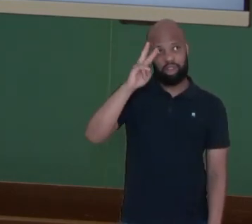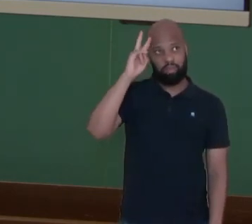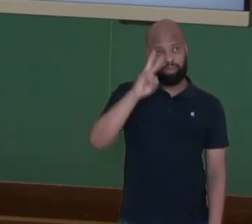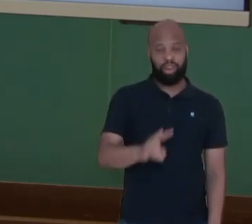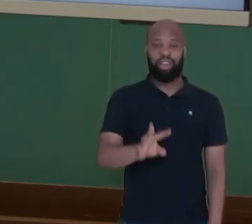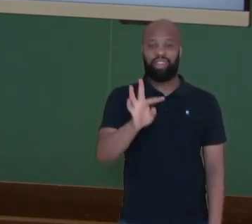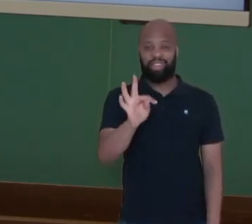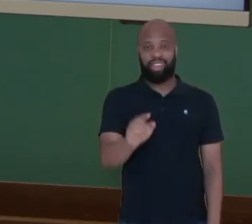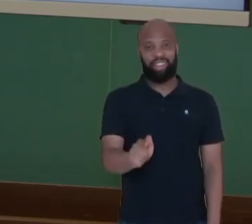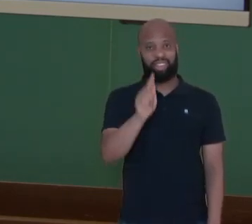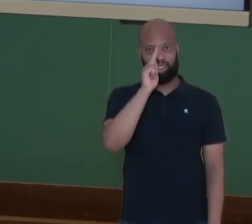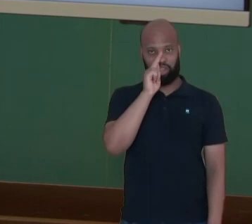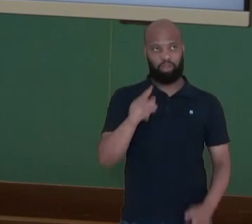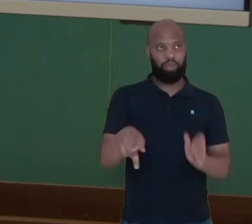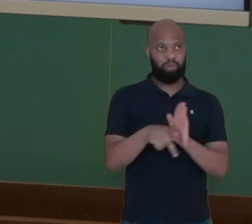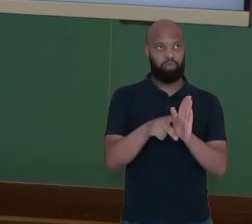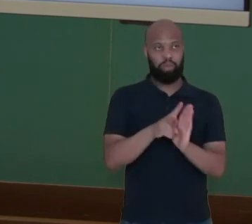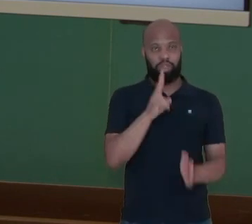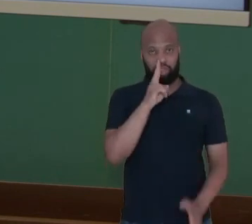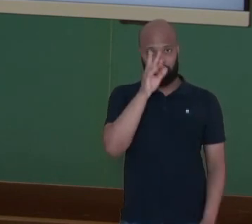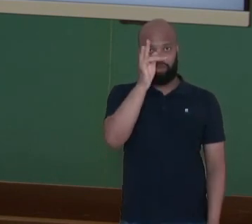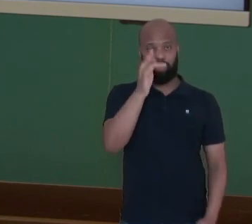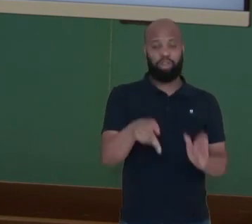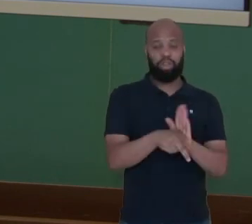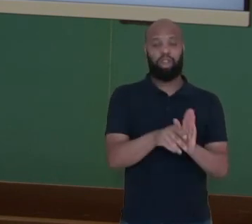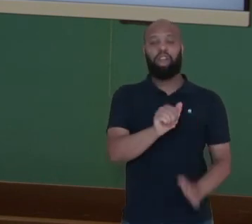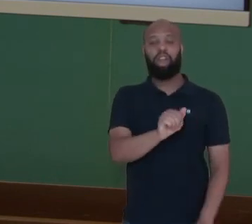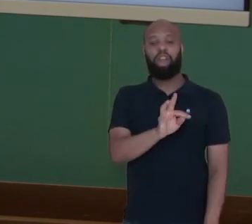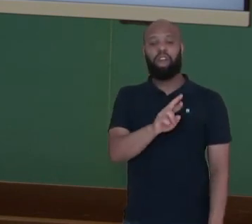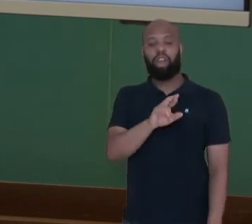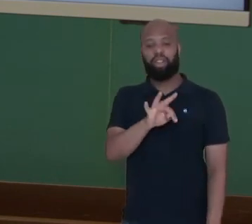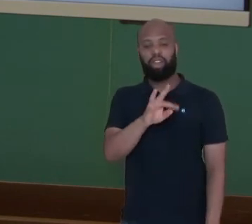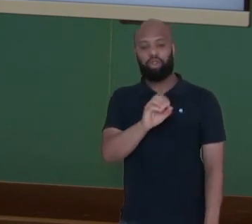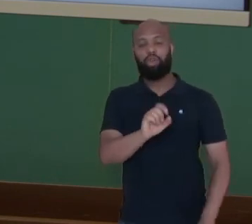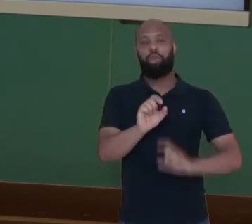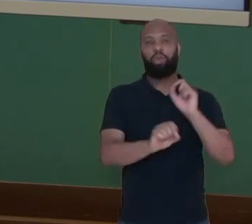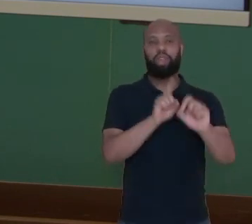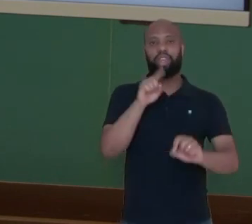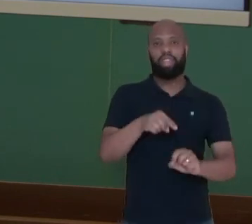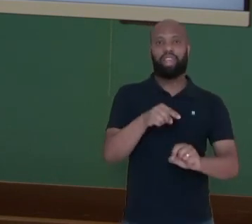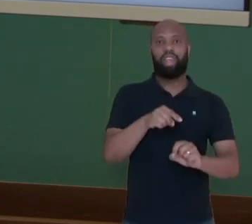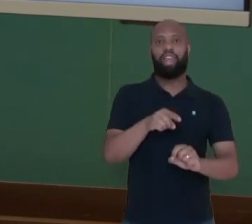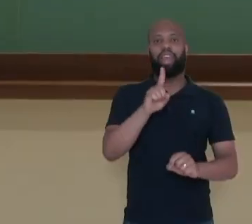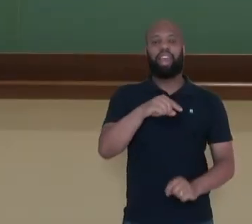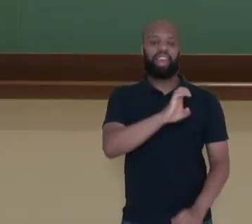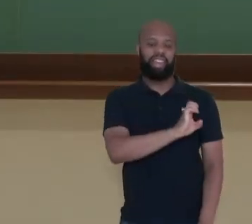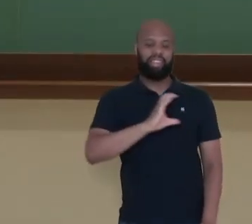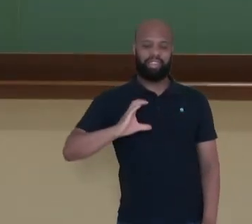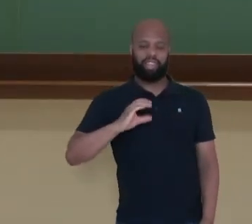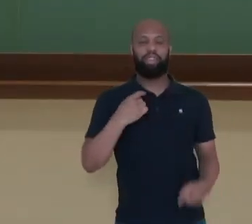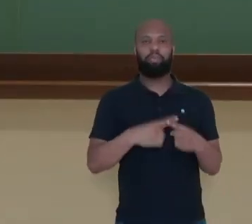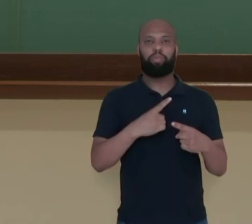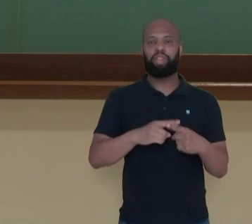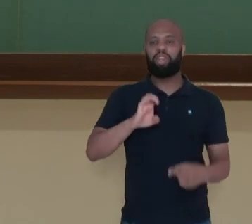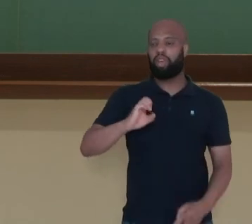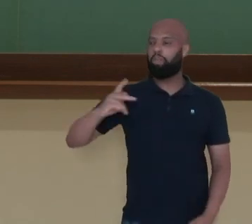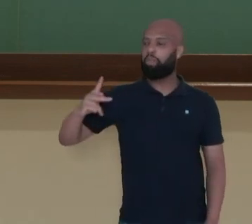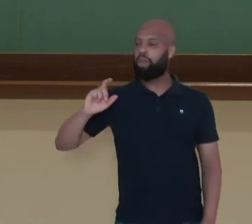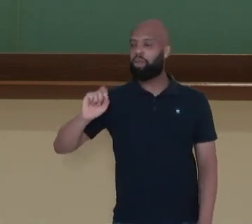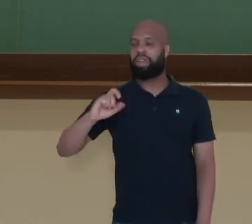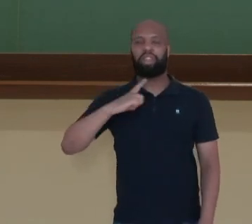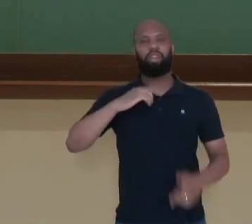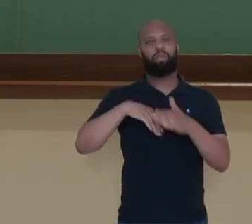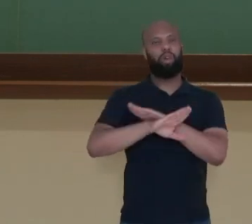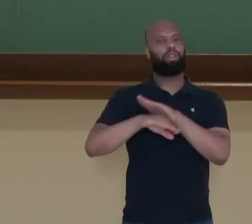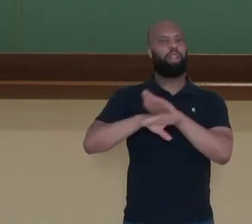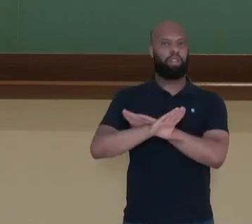força de atrito, certo? É a energia cinética. Veja que doido, porque a energia potencial está armazenada